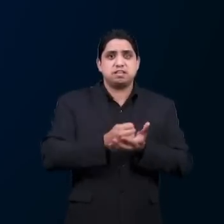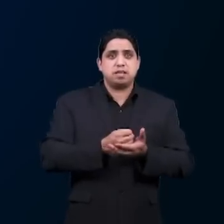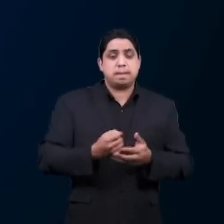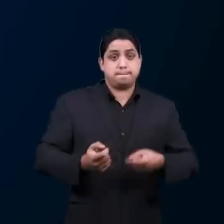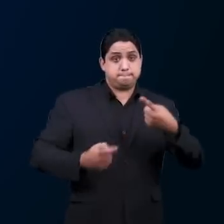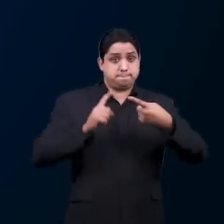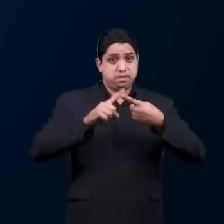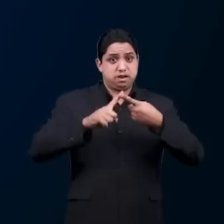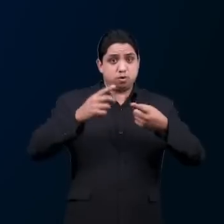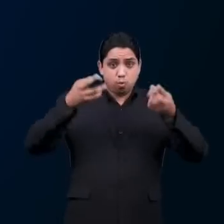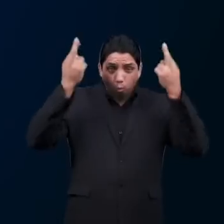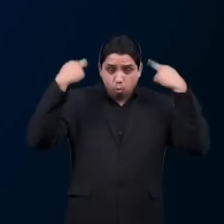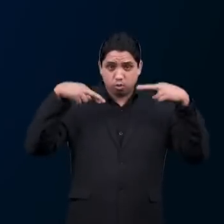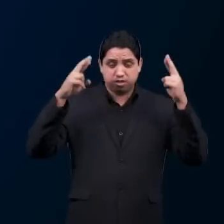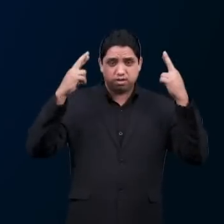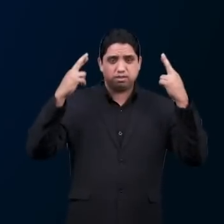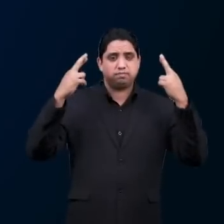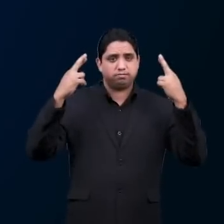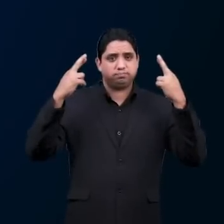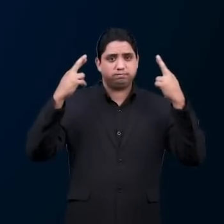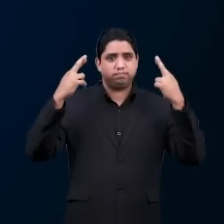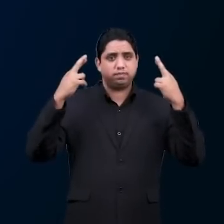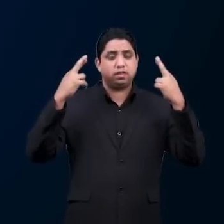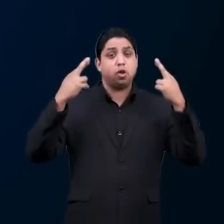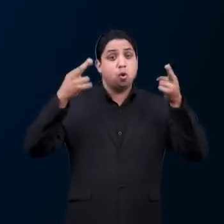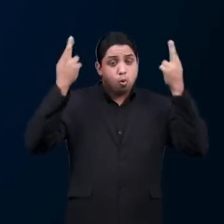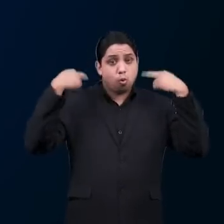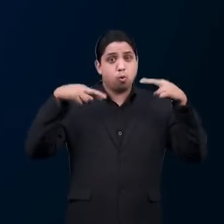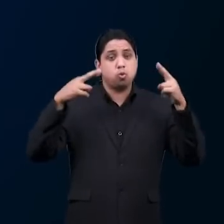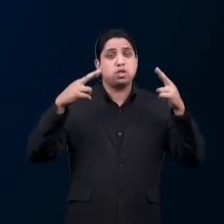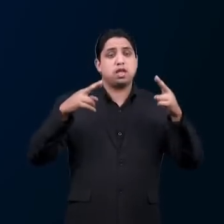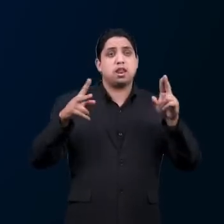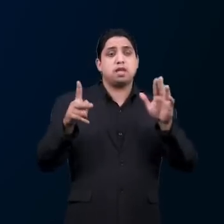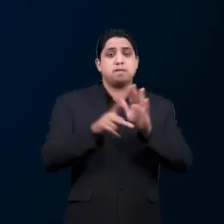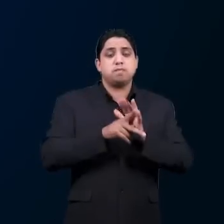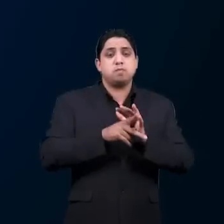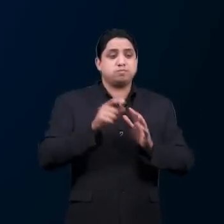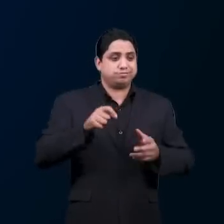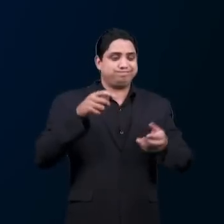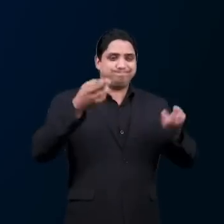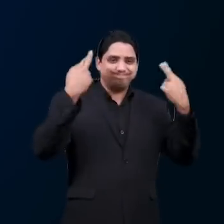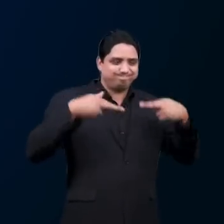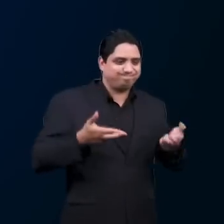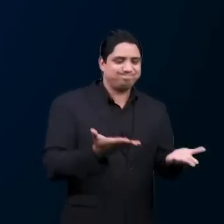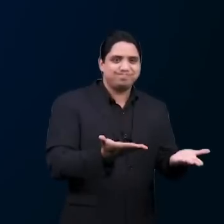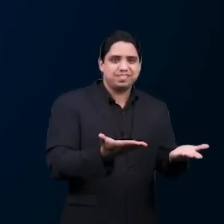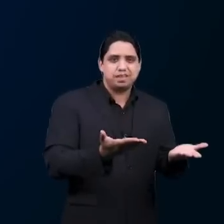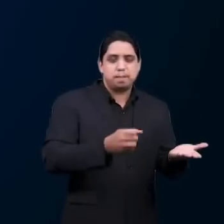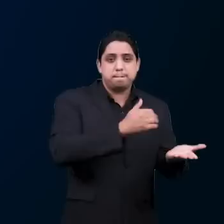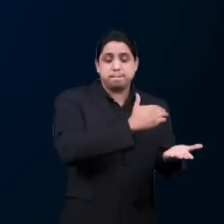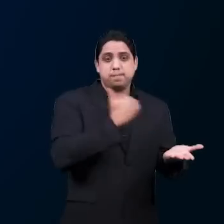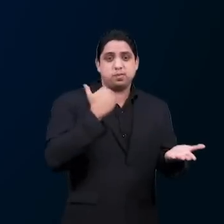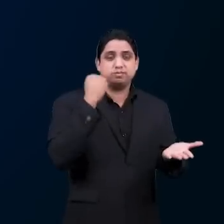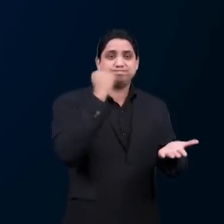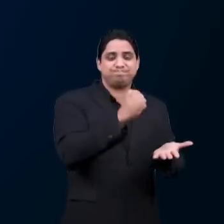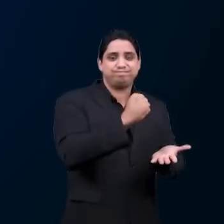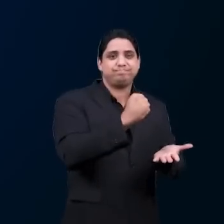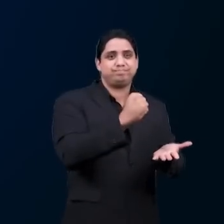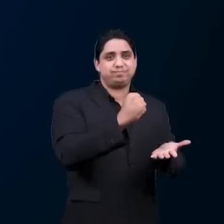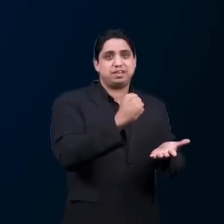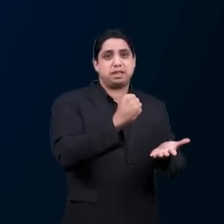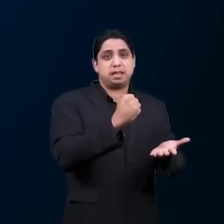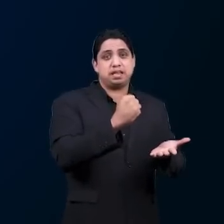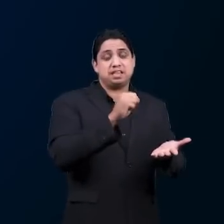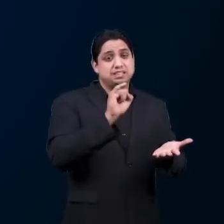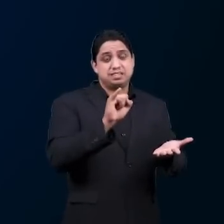primeiro elemento é o cordeiro. O cordeiro, que era a vítima, onde não se podia entrar de qualquer